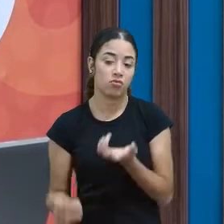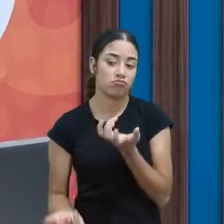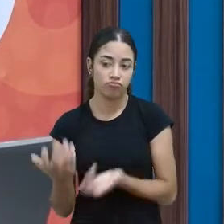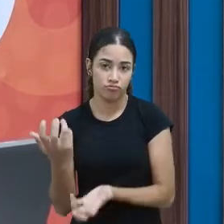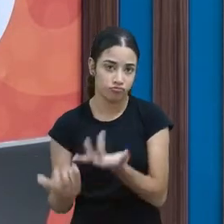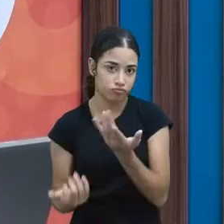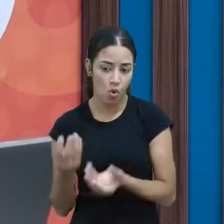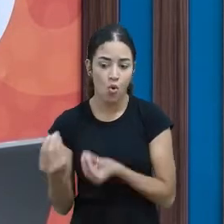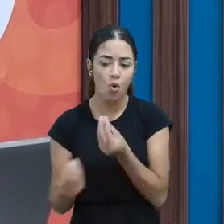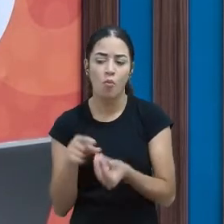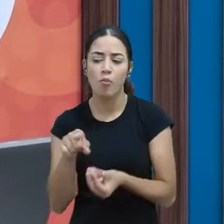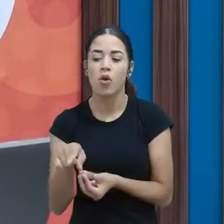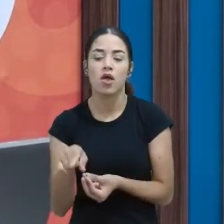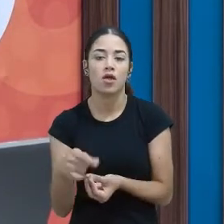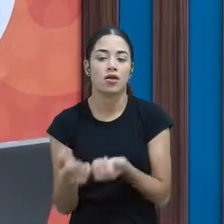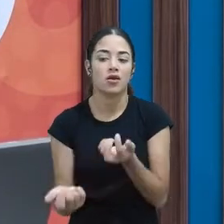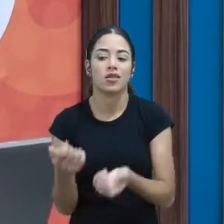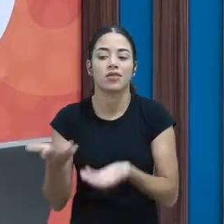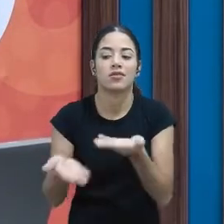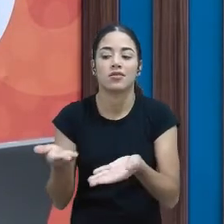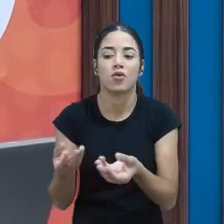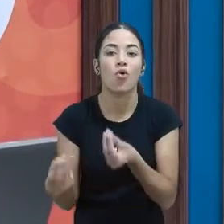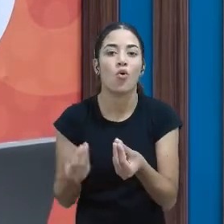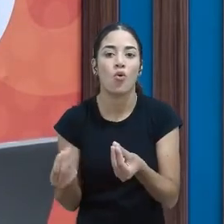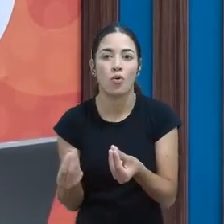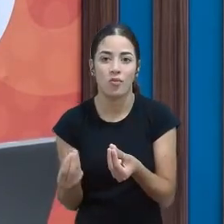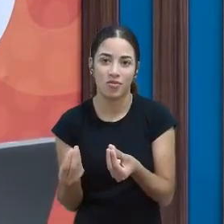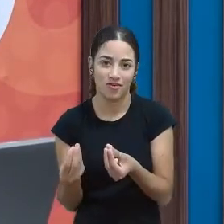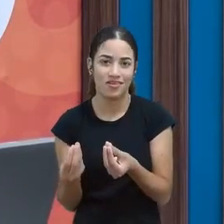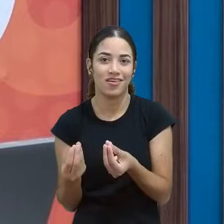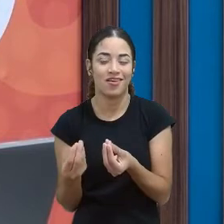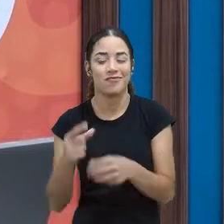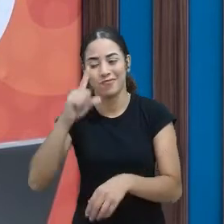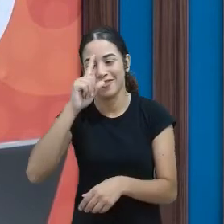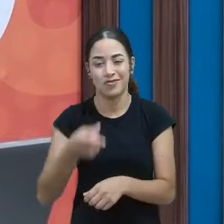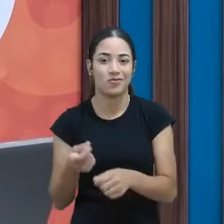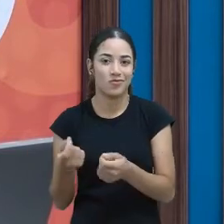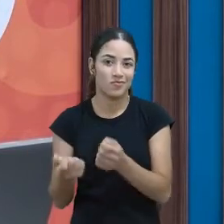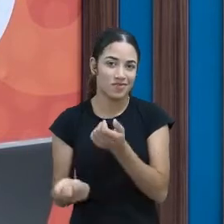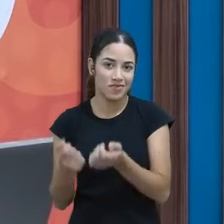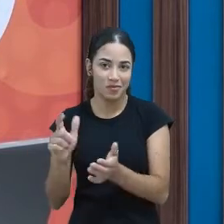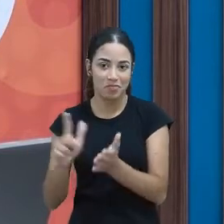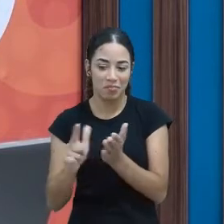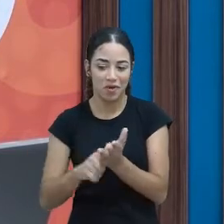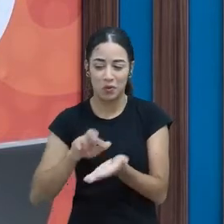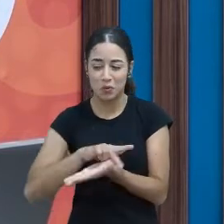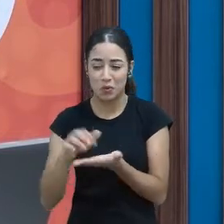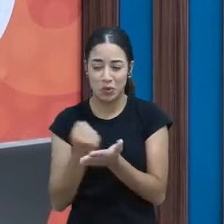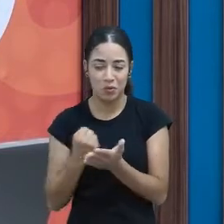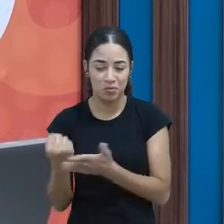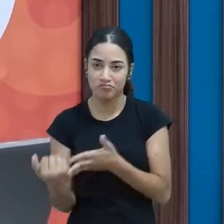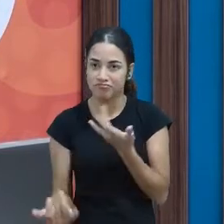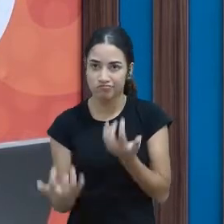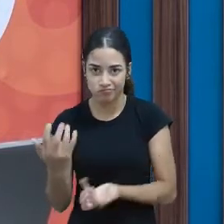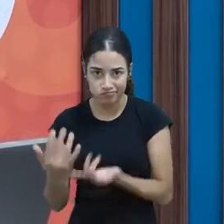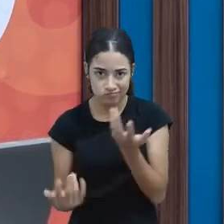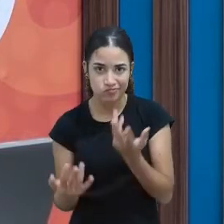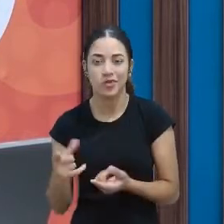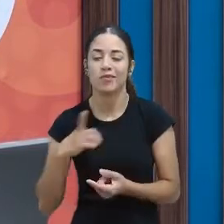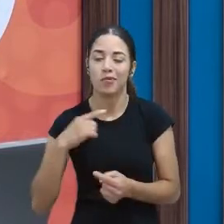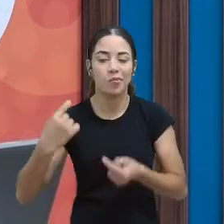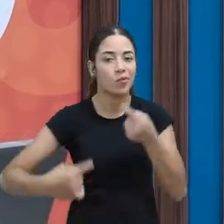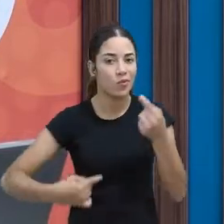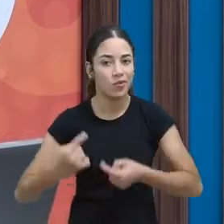aos escravizados no Brasil. E depois essa política ficou conhecida aí como a política do embranquecimento, né, no Brasil,